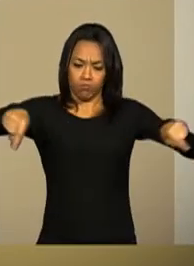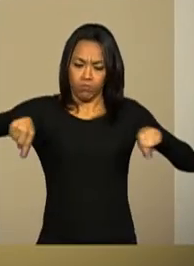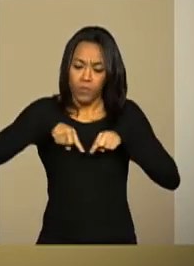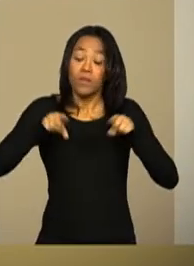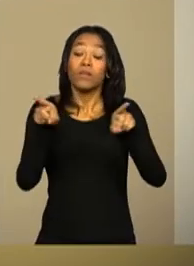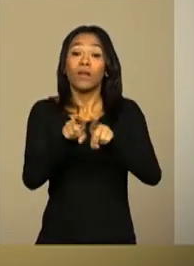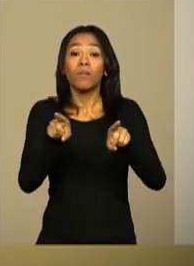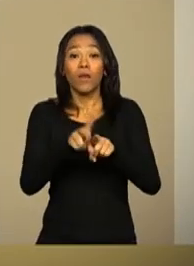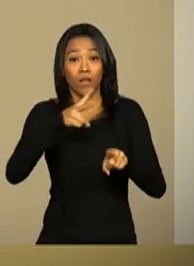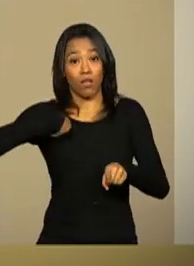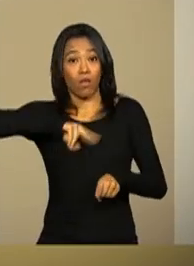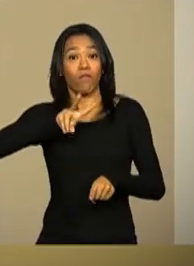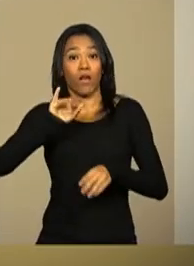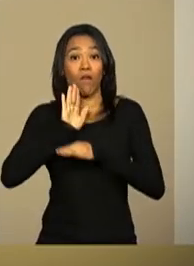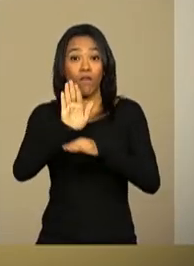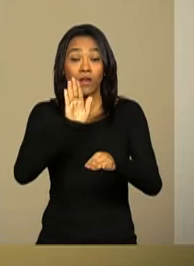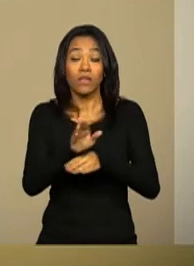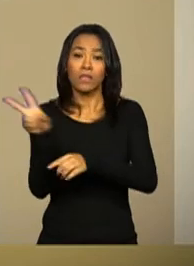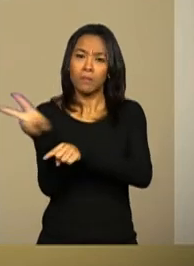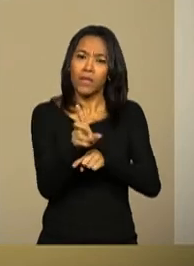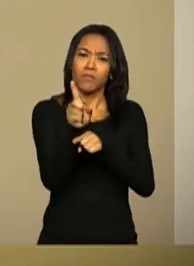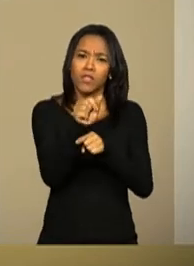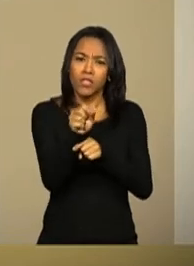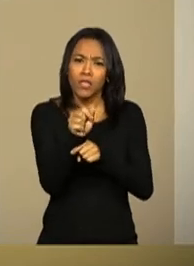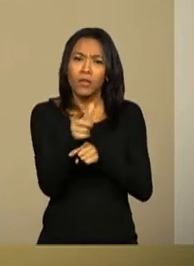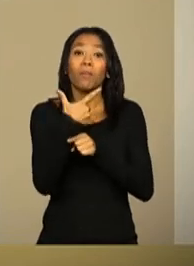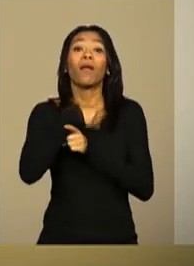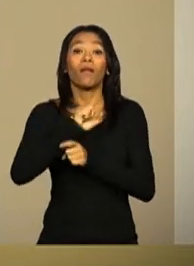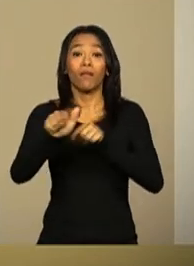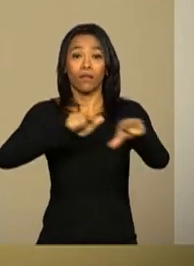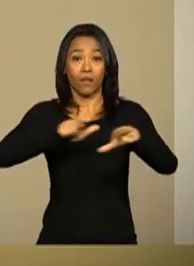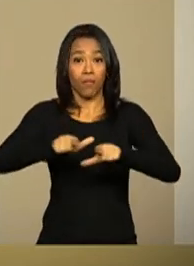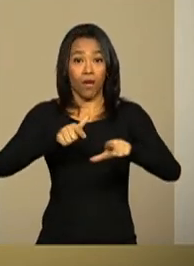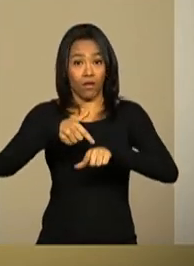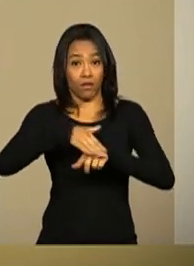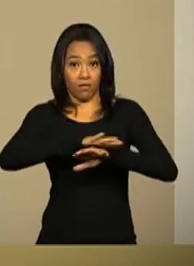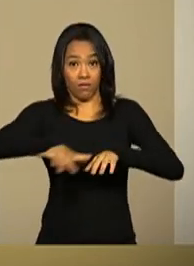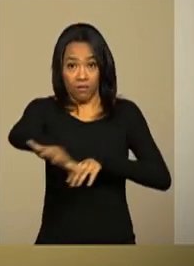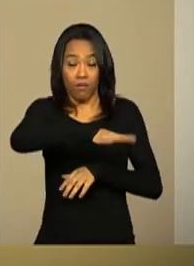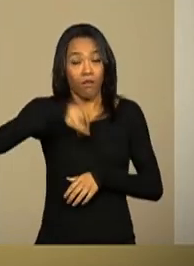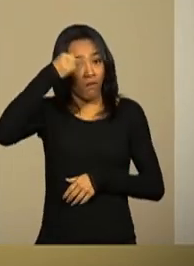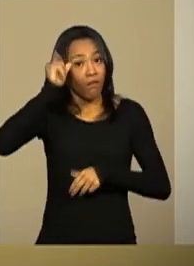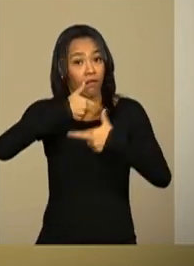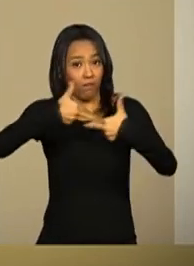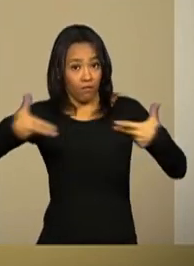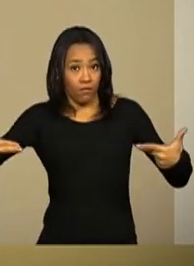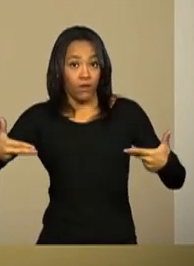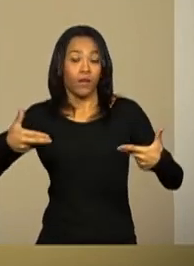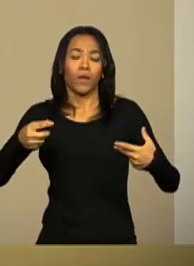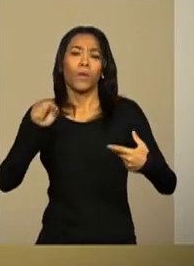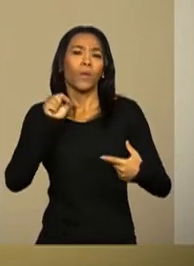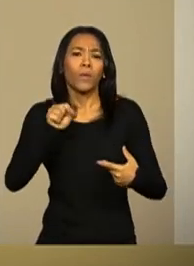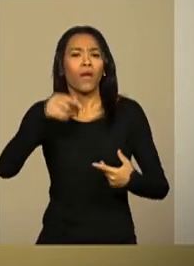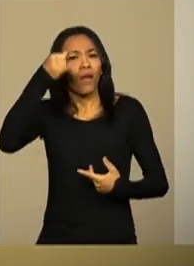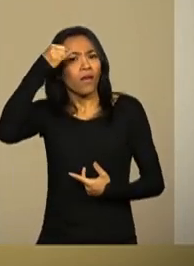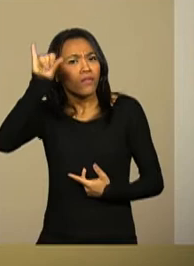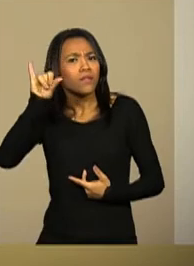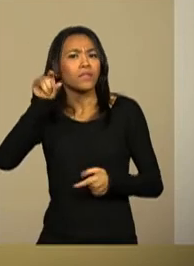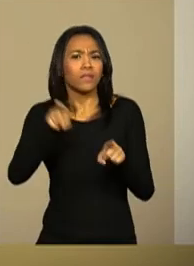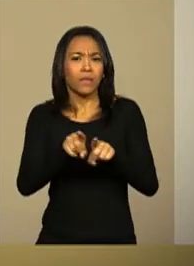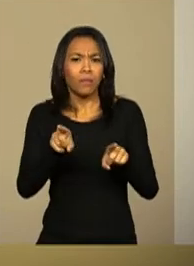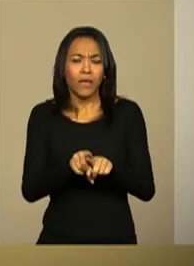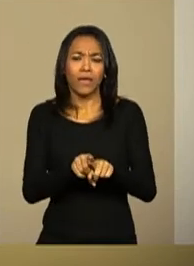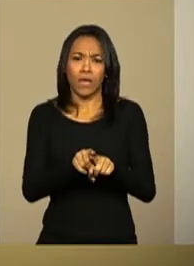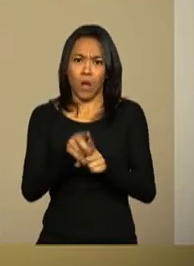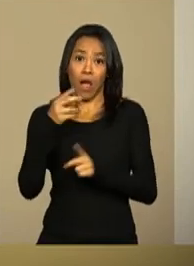disso Luciano nós oferecemos crédito para o pecuarista adquirir reter matrizes o que evita o